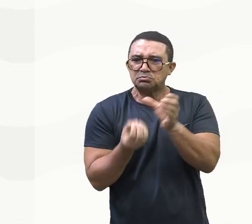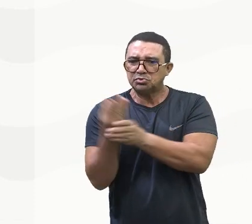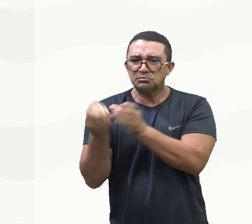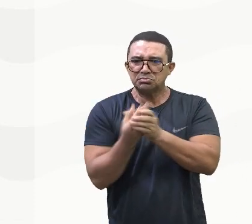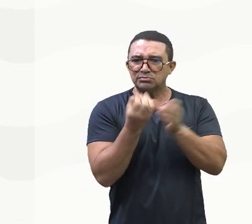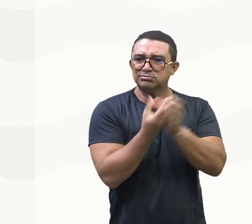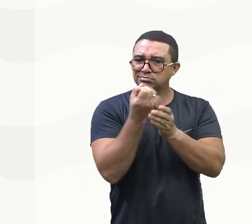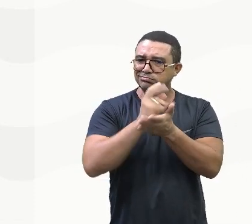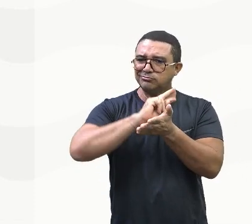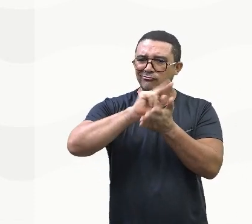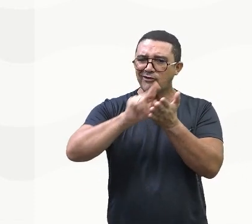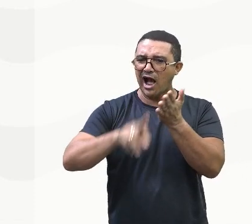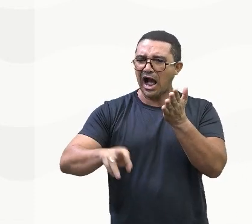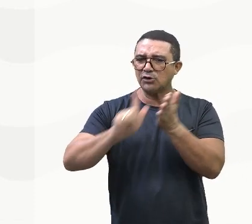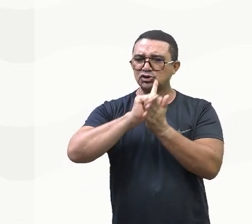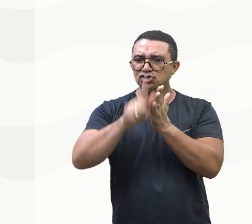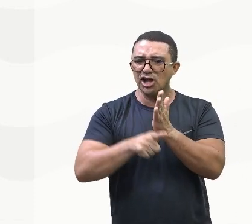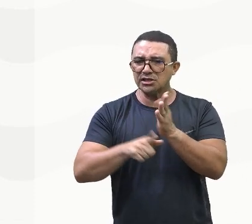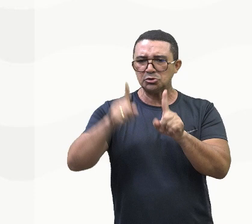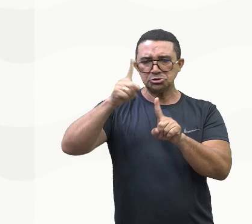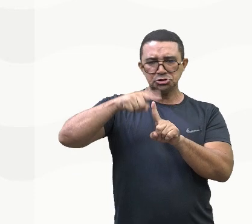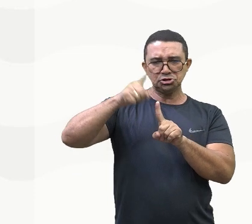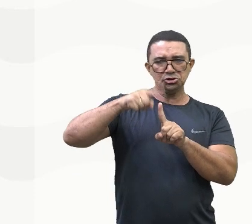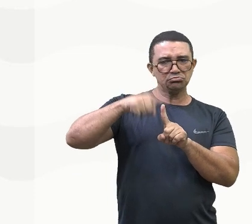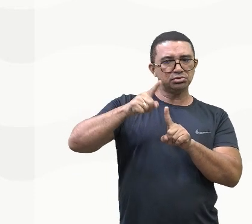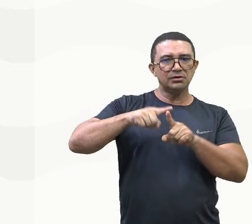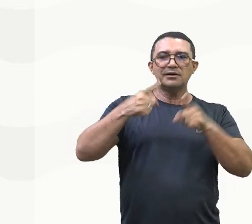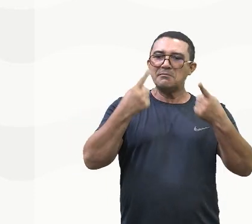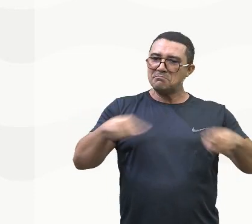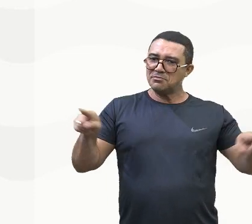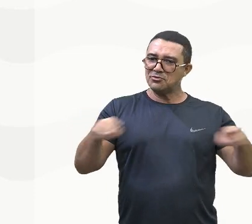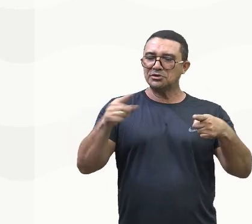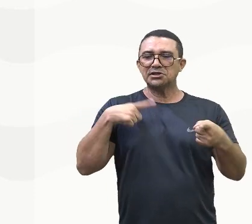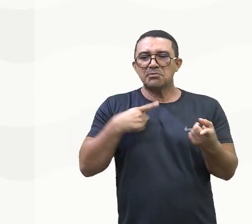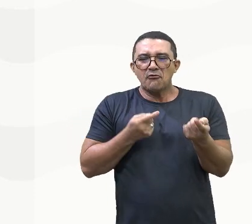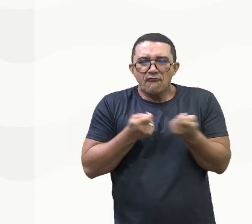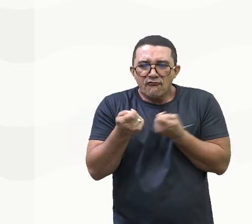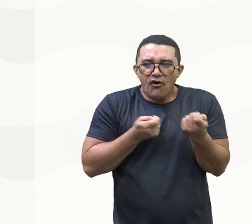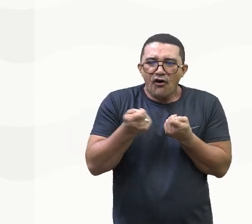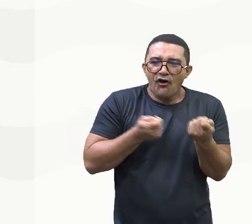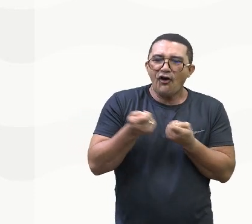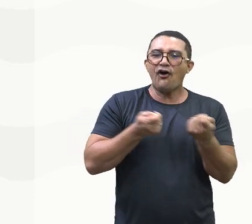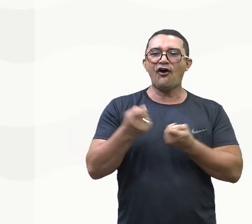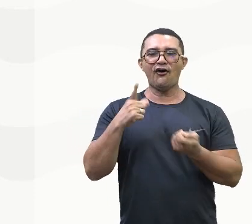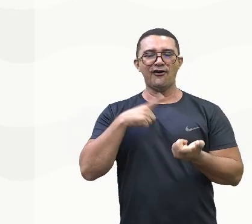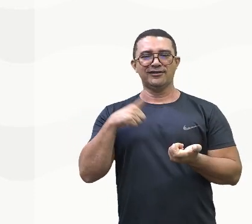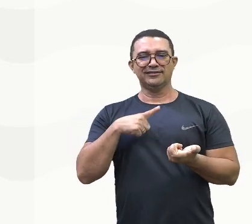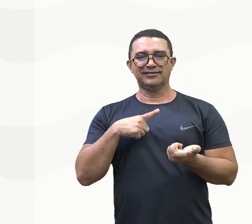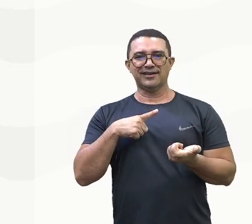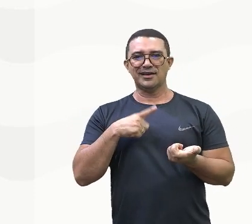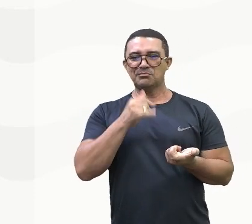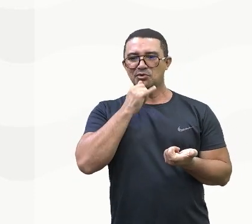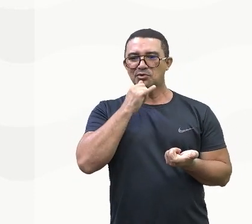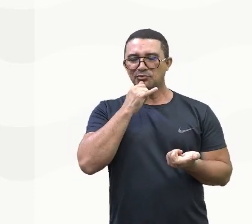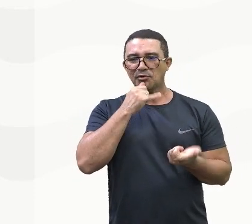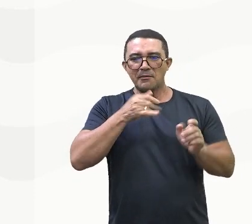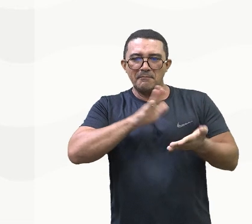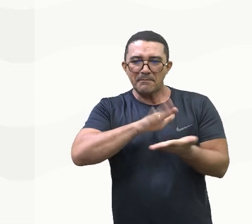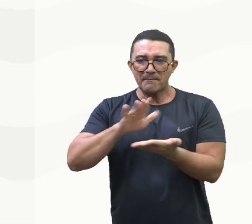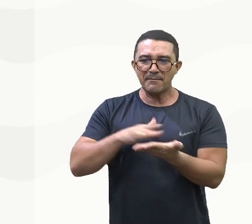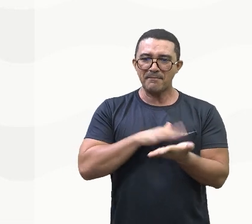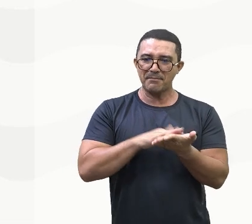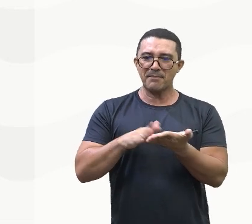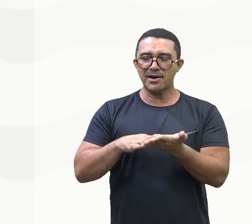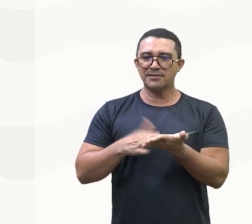aqui, muitos gêneros musicais. E aí nós temos o forró, né? Nós temos o pagode,